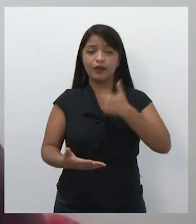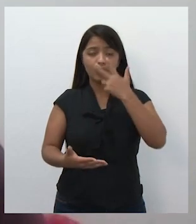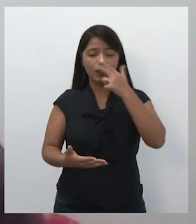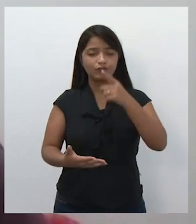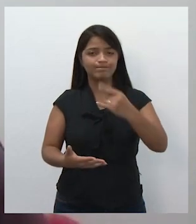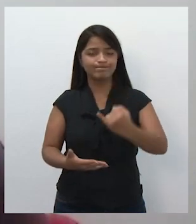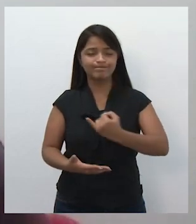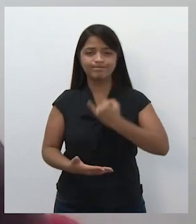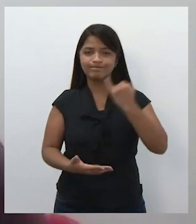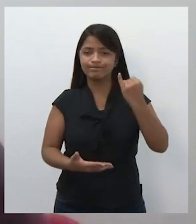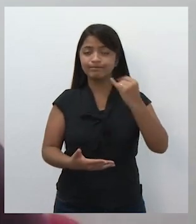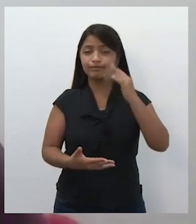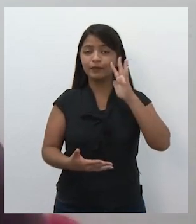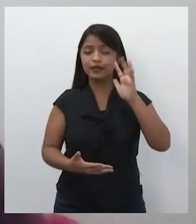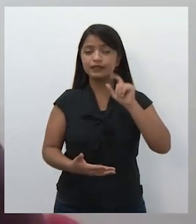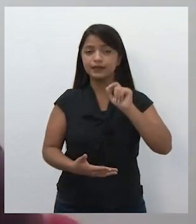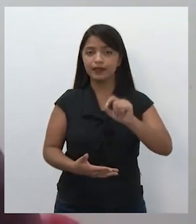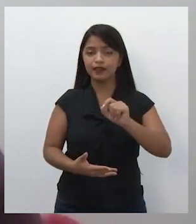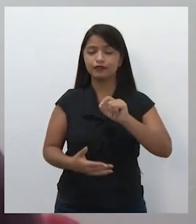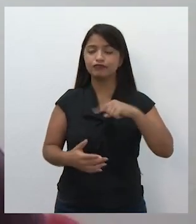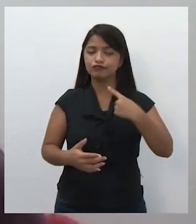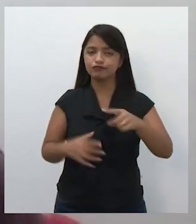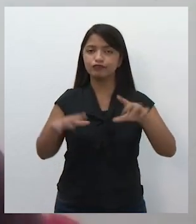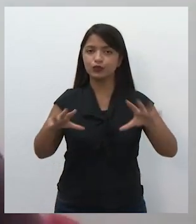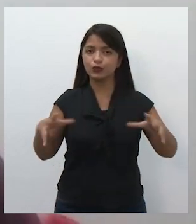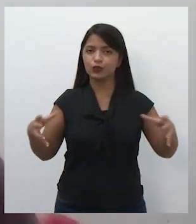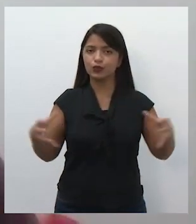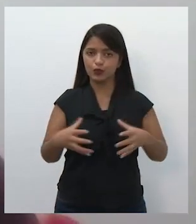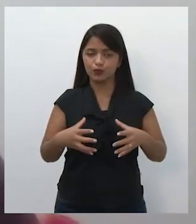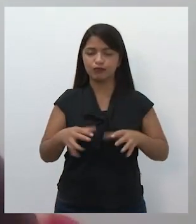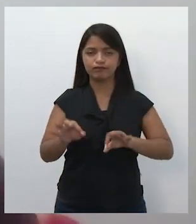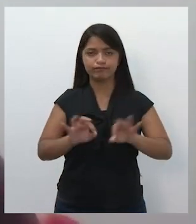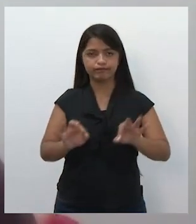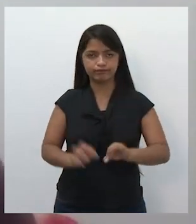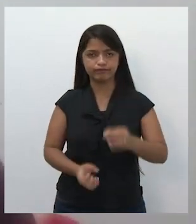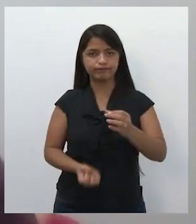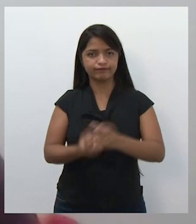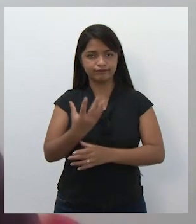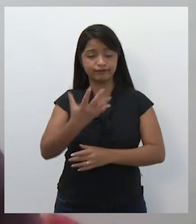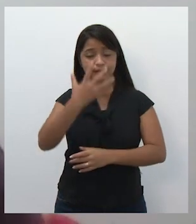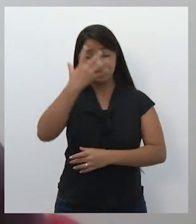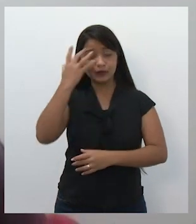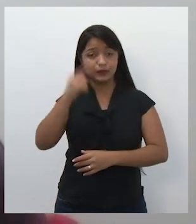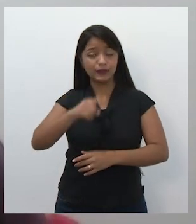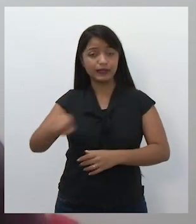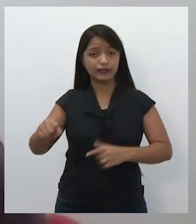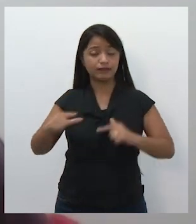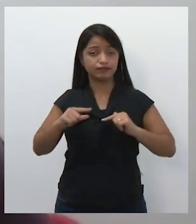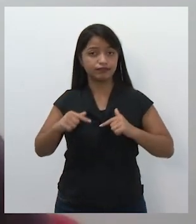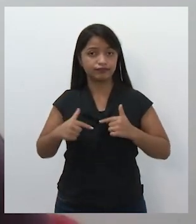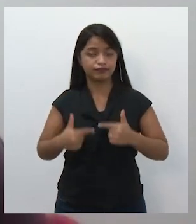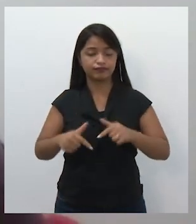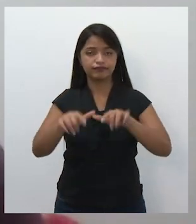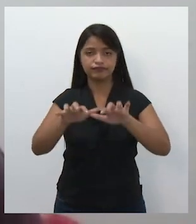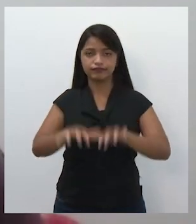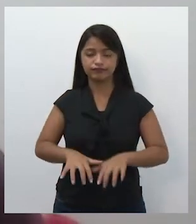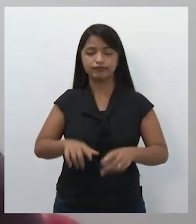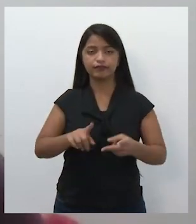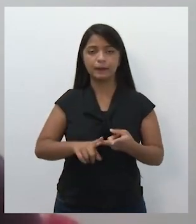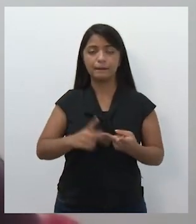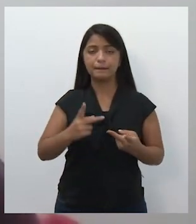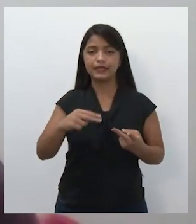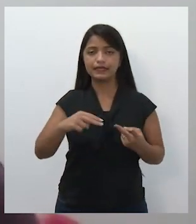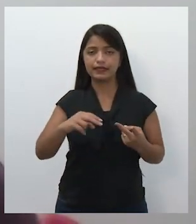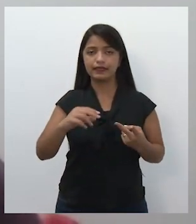que essa é uma construção coletiva, né? Os relatores se debruçaram para trabalhar com esse material, alguns PCNPs colaboraram, a gente teve uma